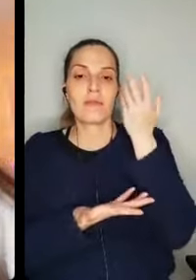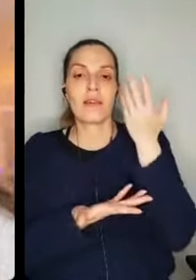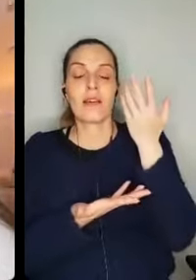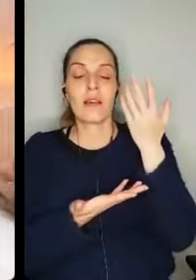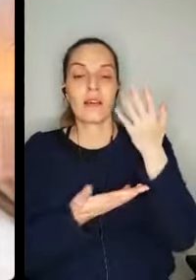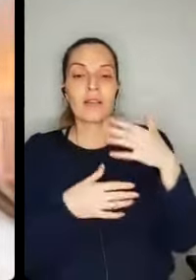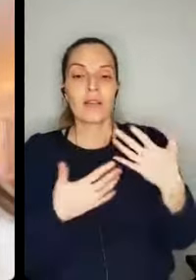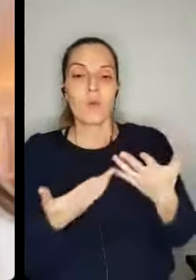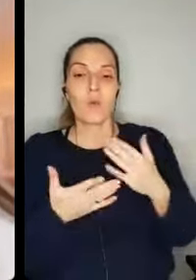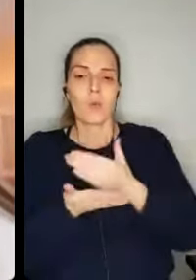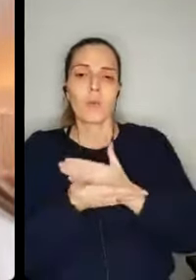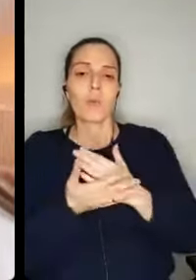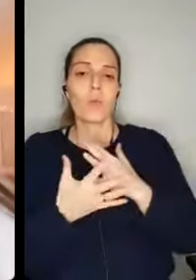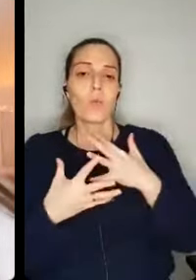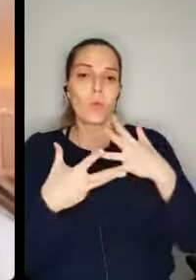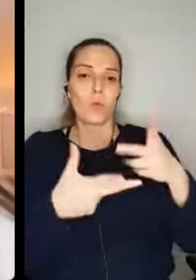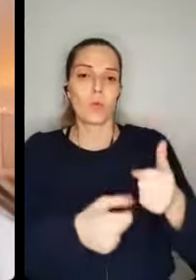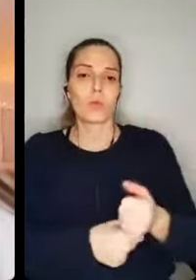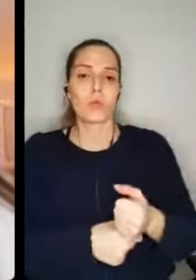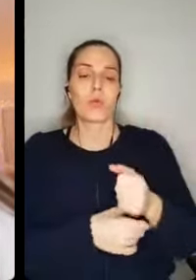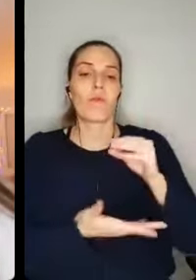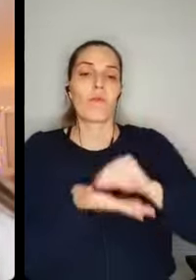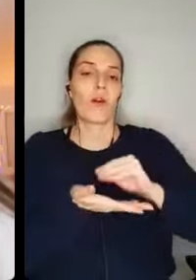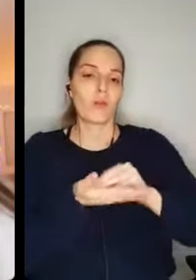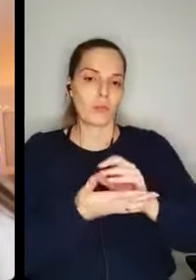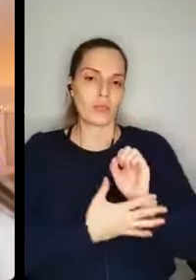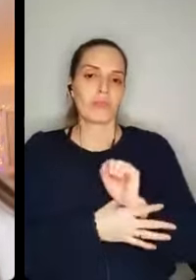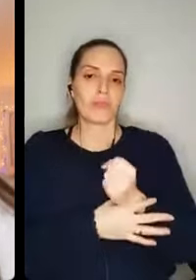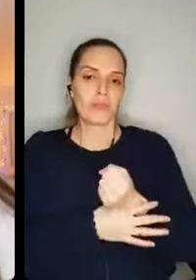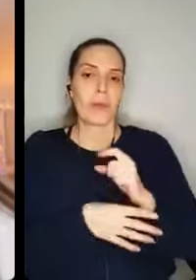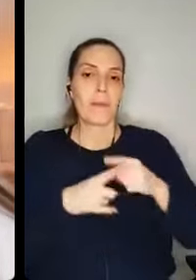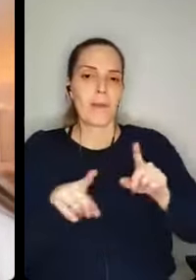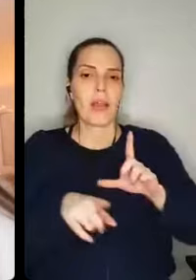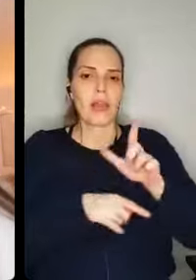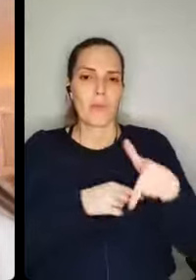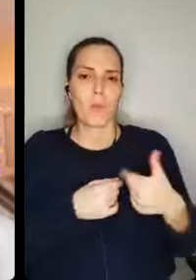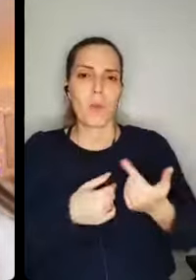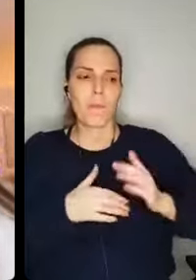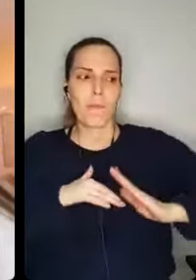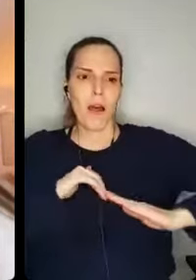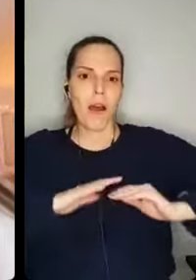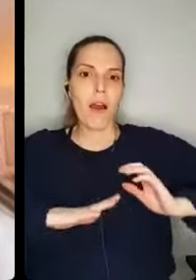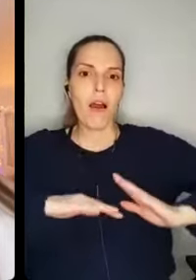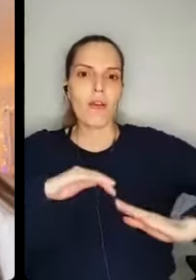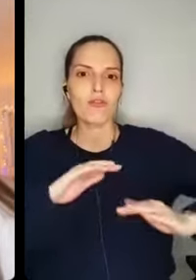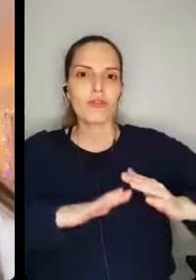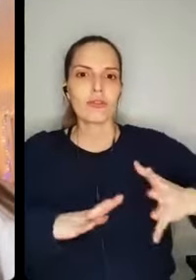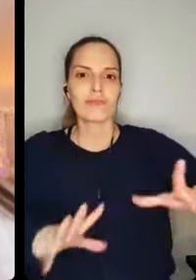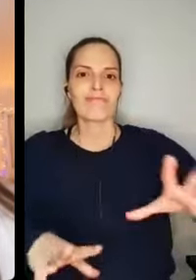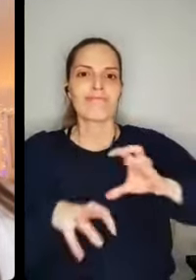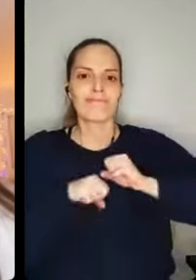E conforme tu vai praticando cada vez mais, isso vai ficando ao natural para ti.